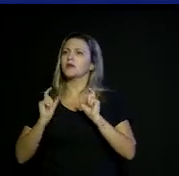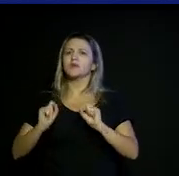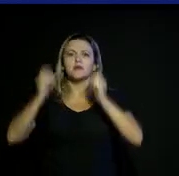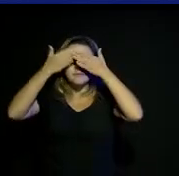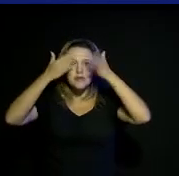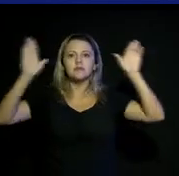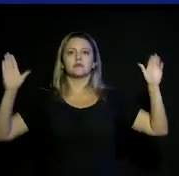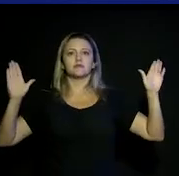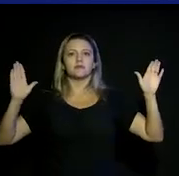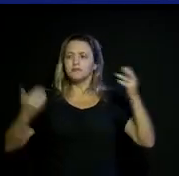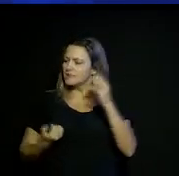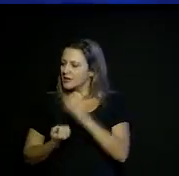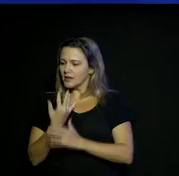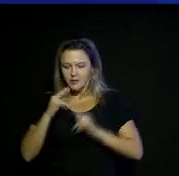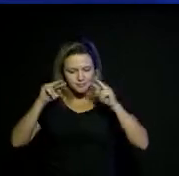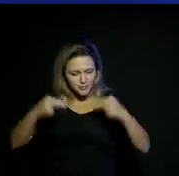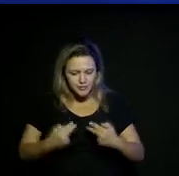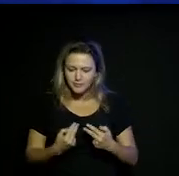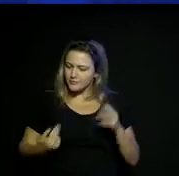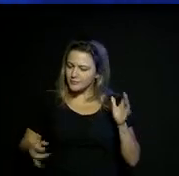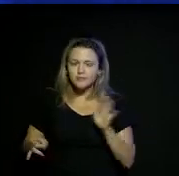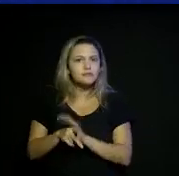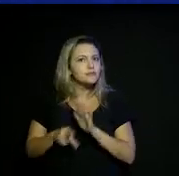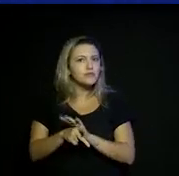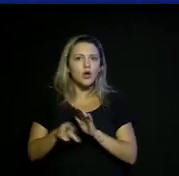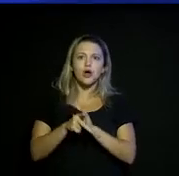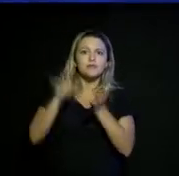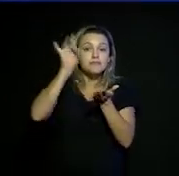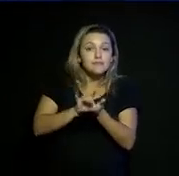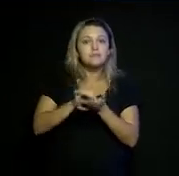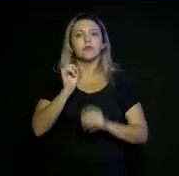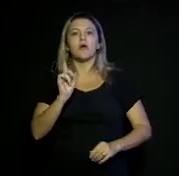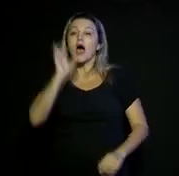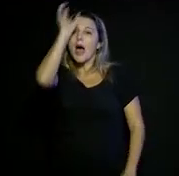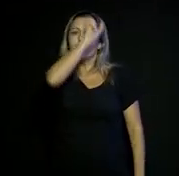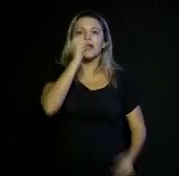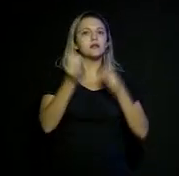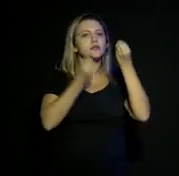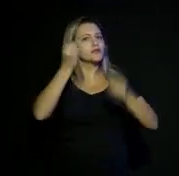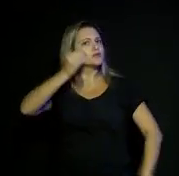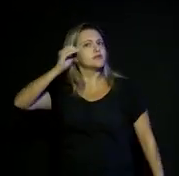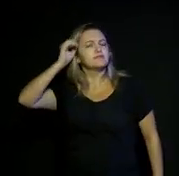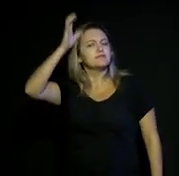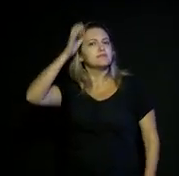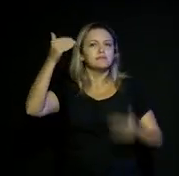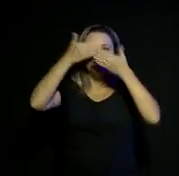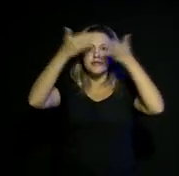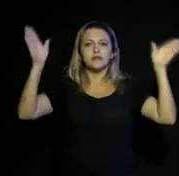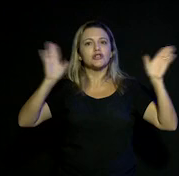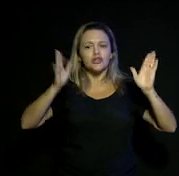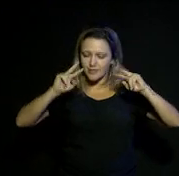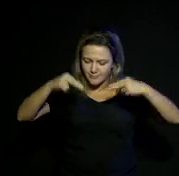foco da luz. Ele não cria a realidade é sempre, eternamente. Ele aprende a ver. Inclusive ele não cria a si